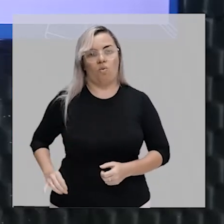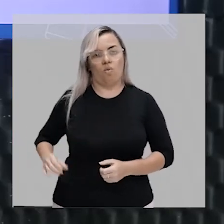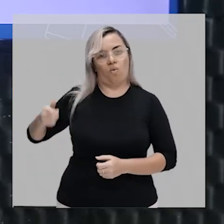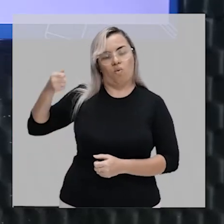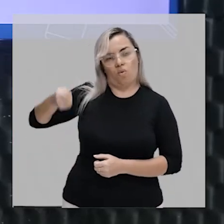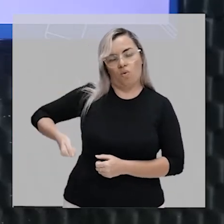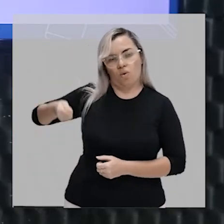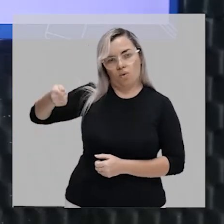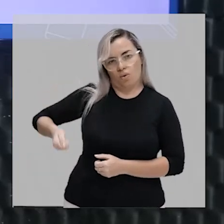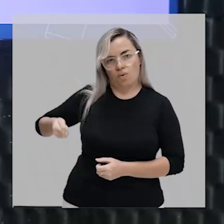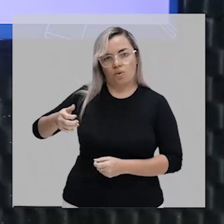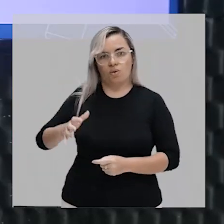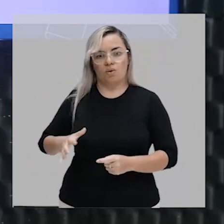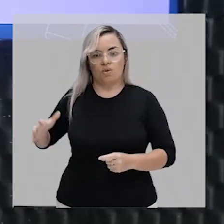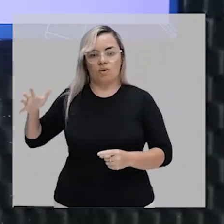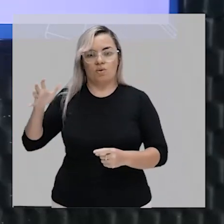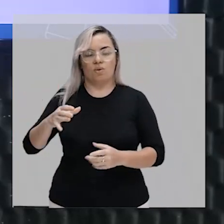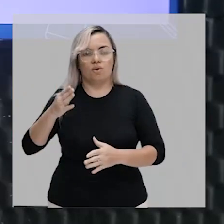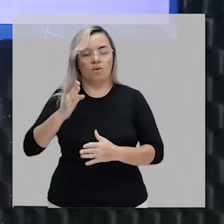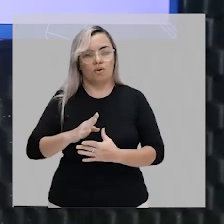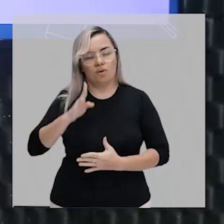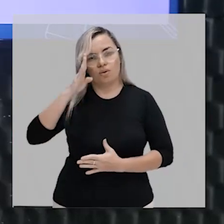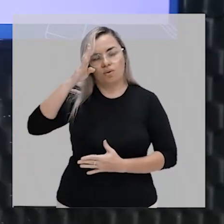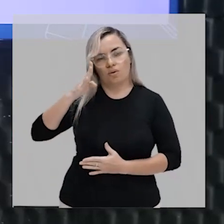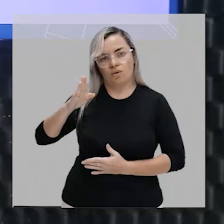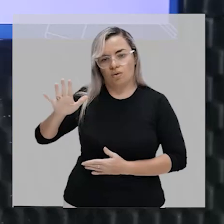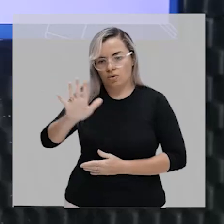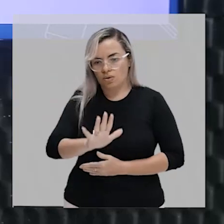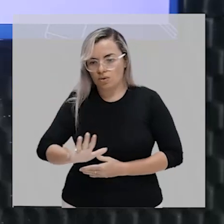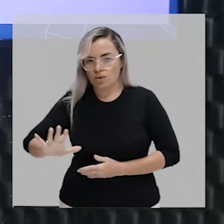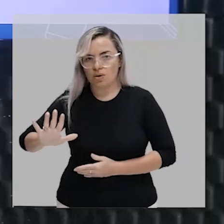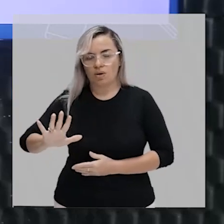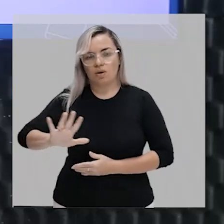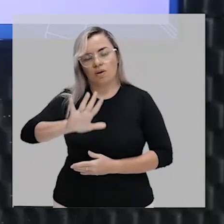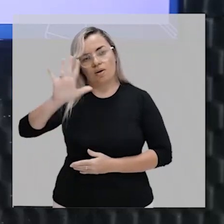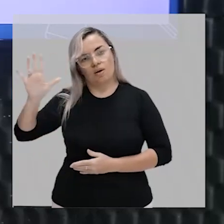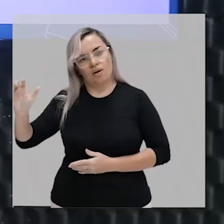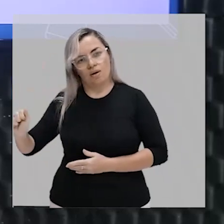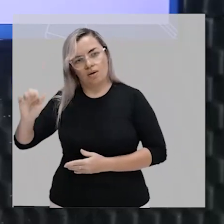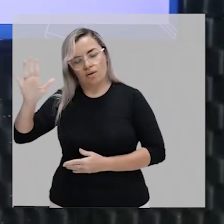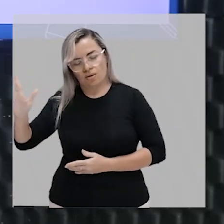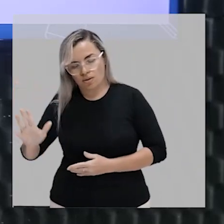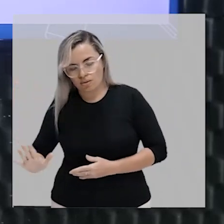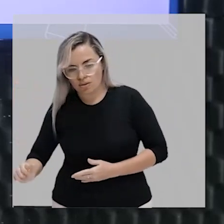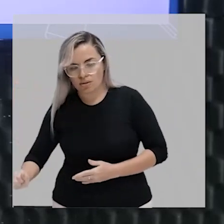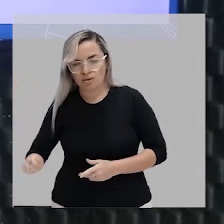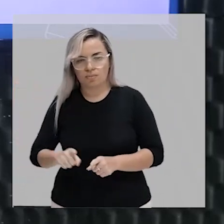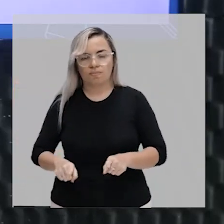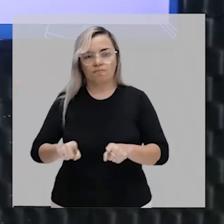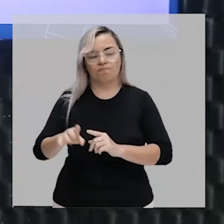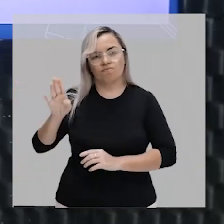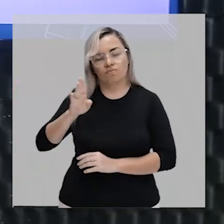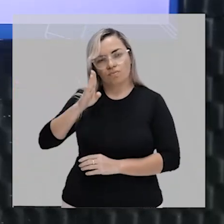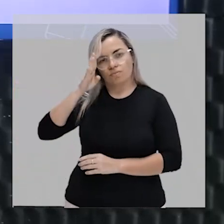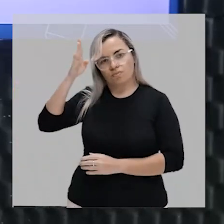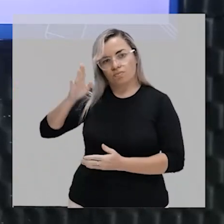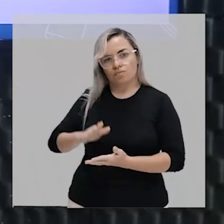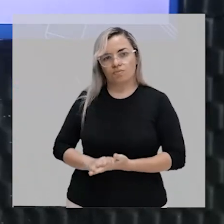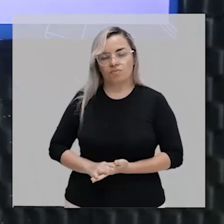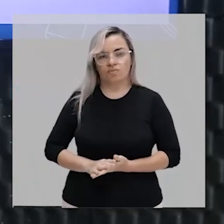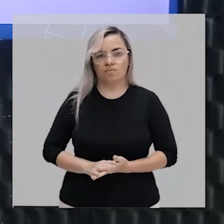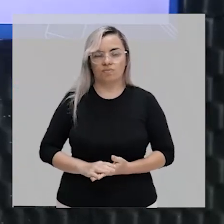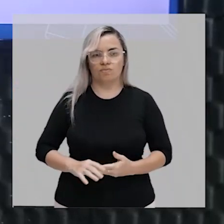atuar principalmente nos territórios da África e da Ásia, principalmente